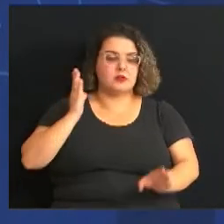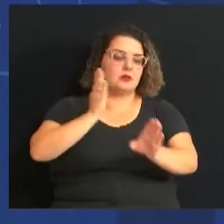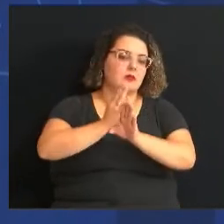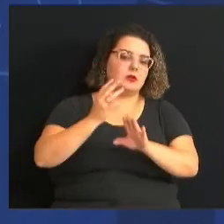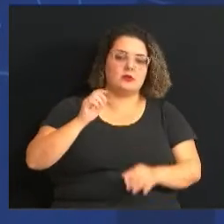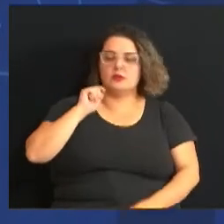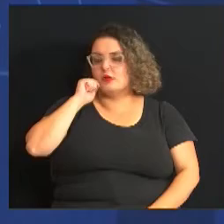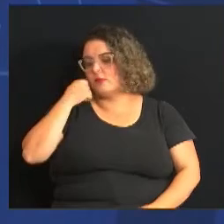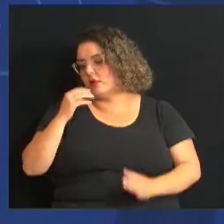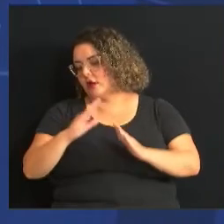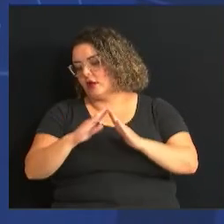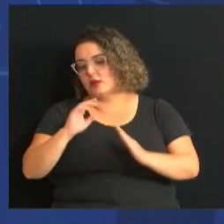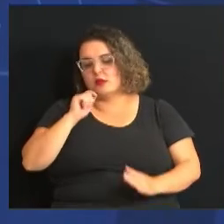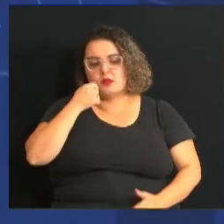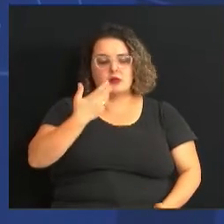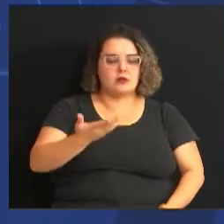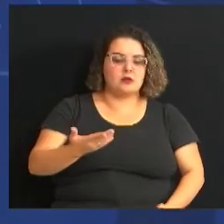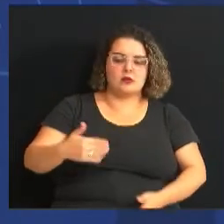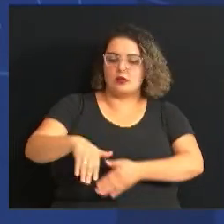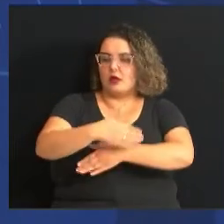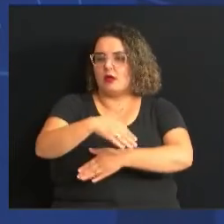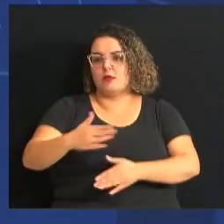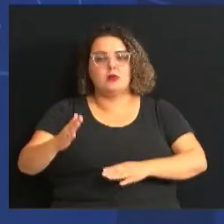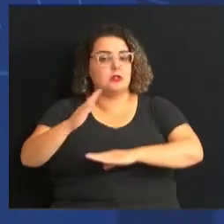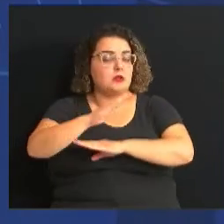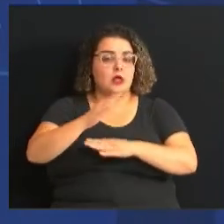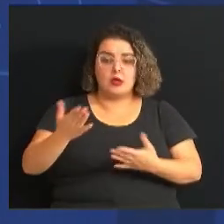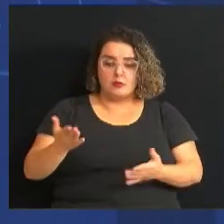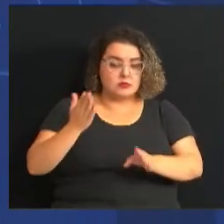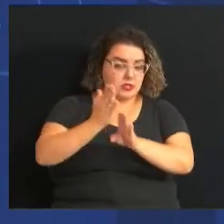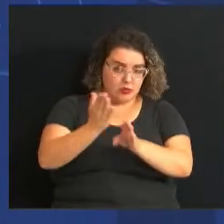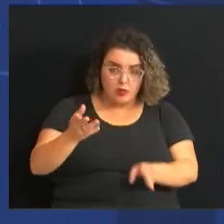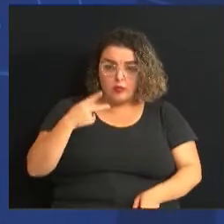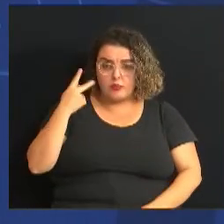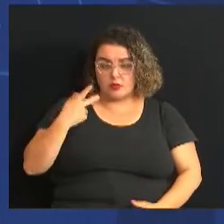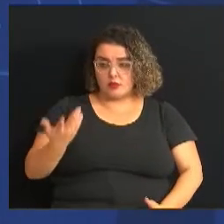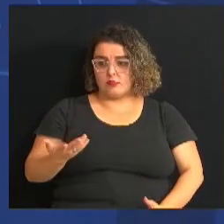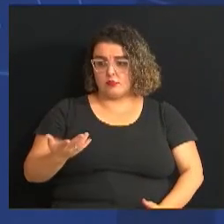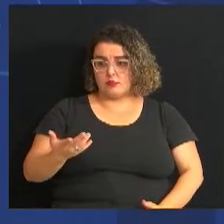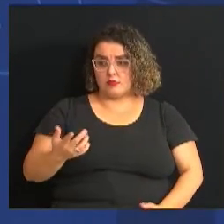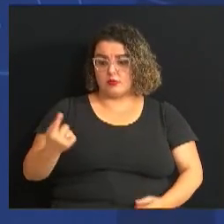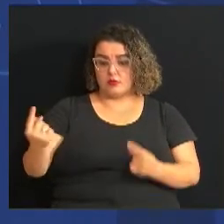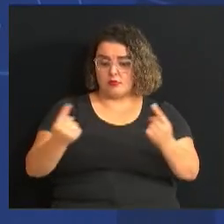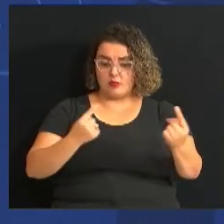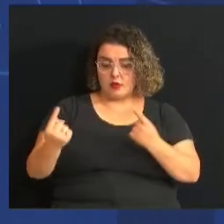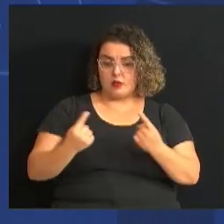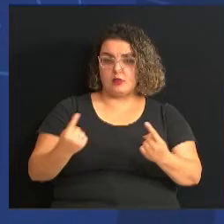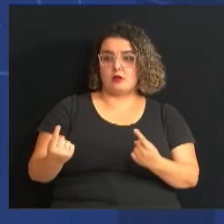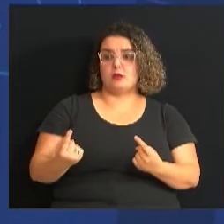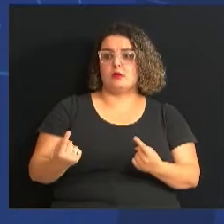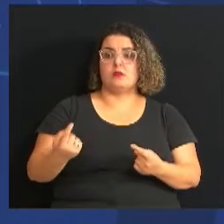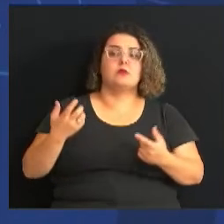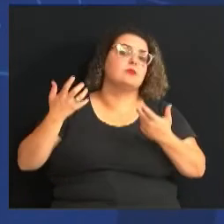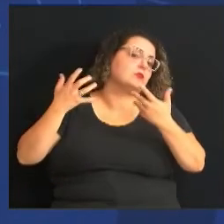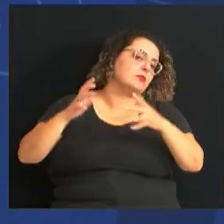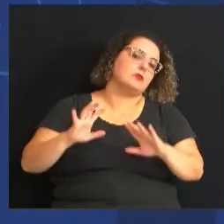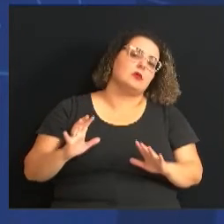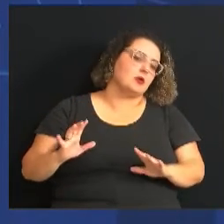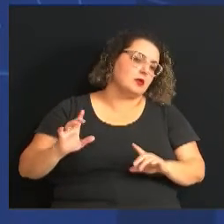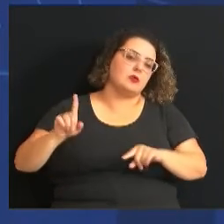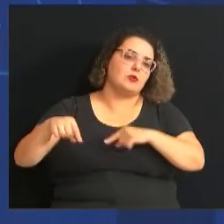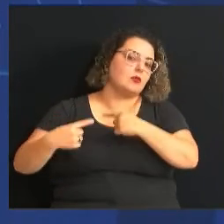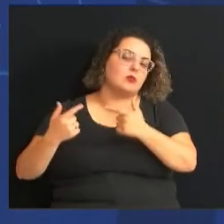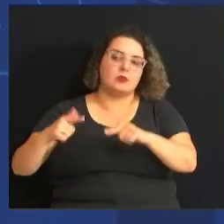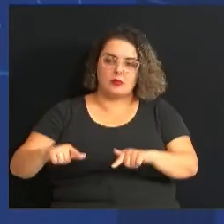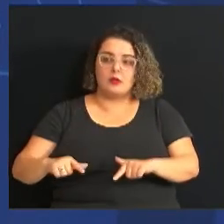encontra o vereador na rua, na Câmara. Então as pessoas procuram mais aqui, né? Tem muitos que nem querem ser atendidos em outro espaço, querem ser atendidos